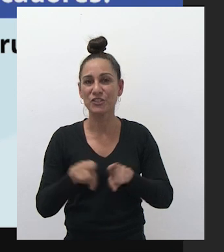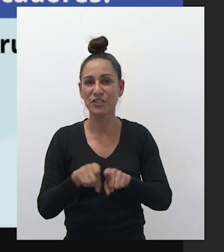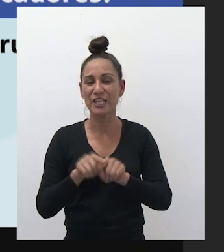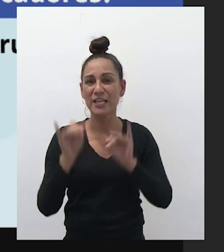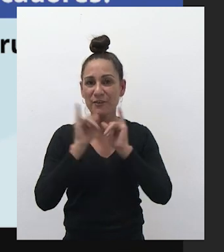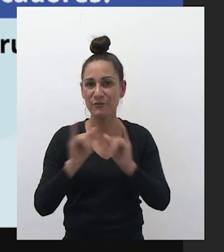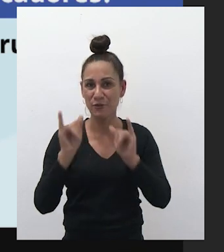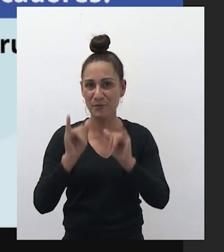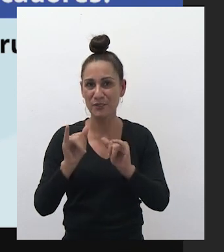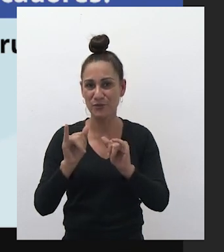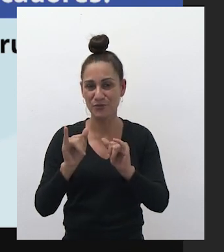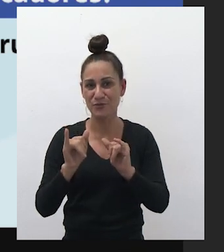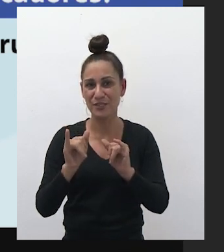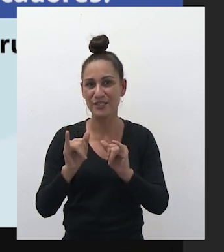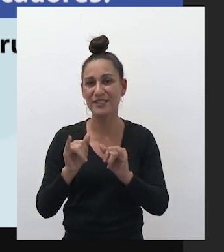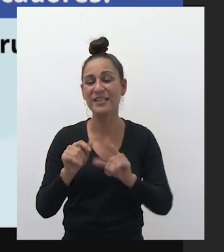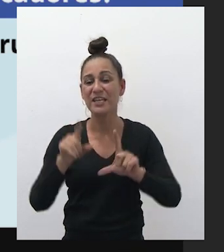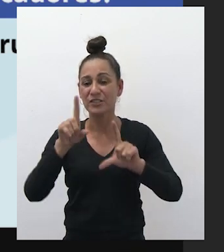R7, jornalismo.